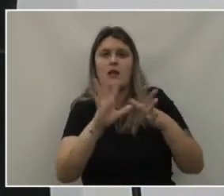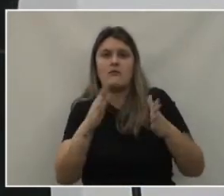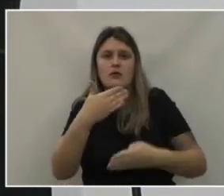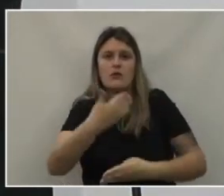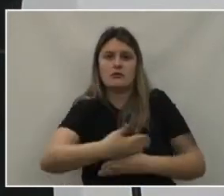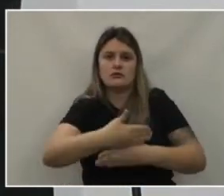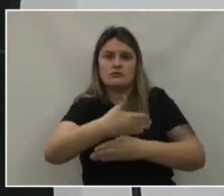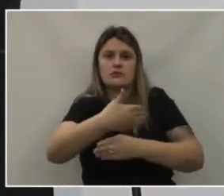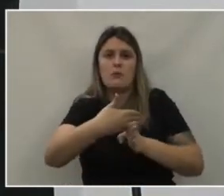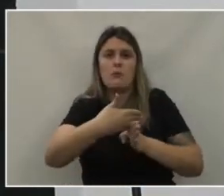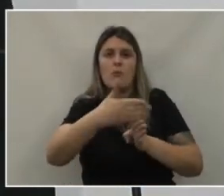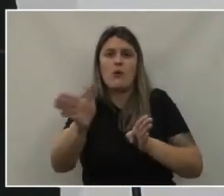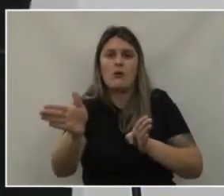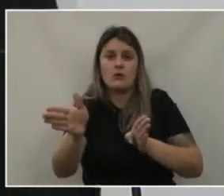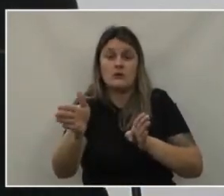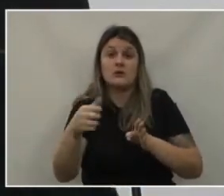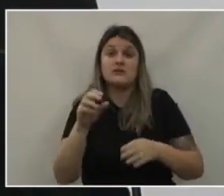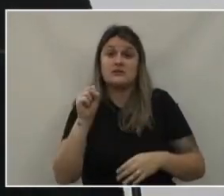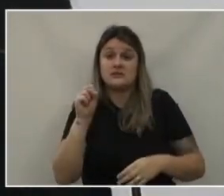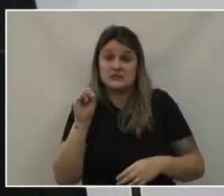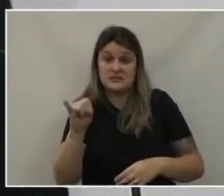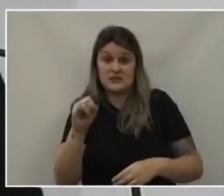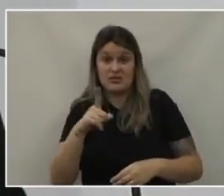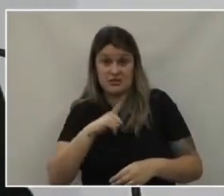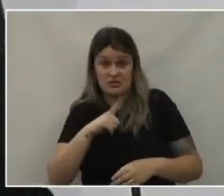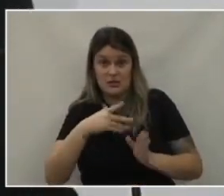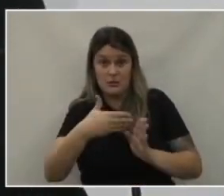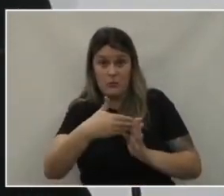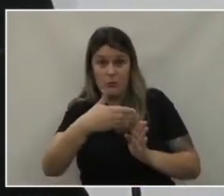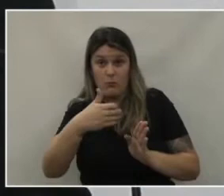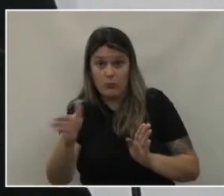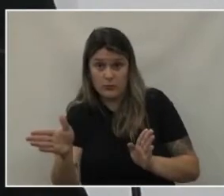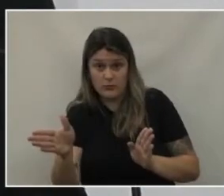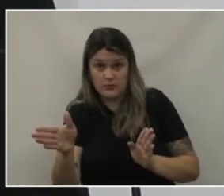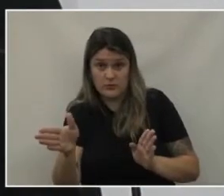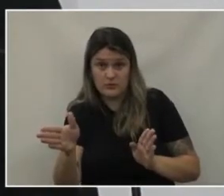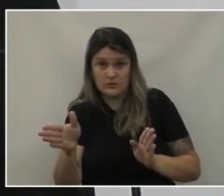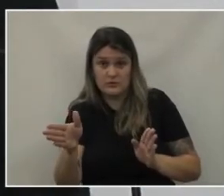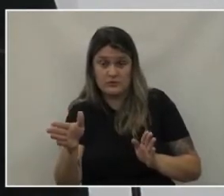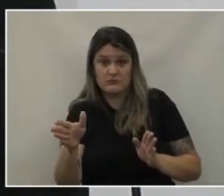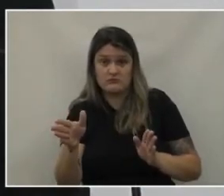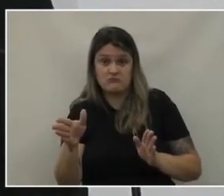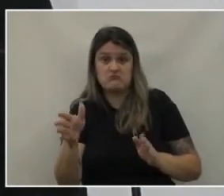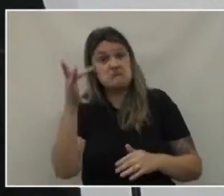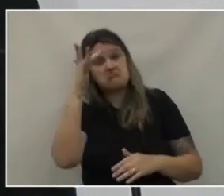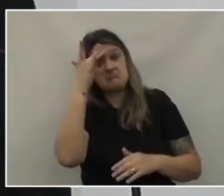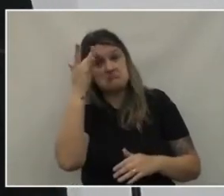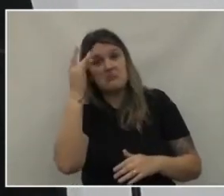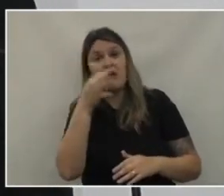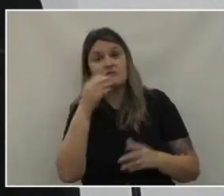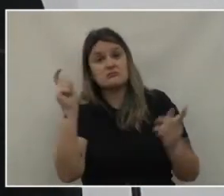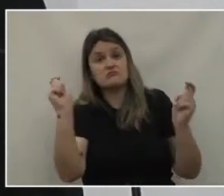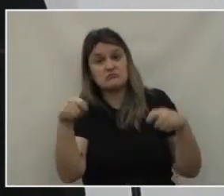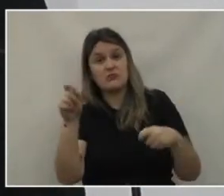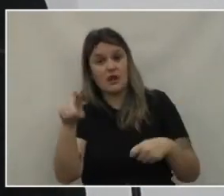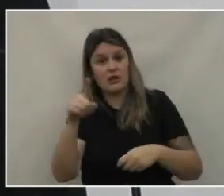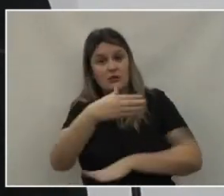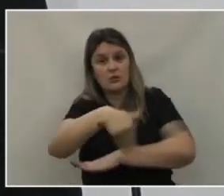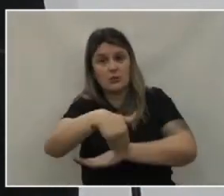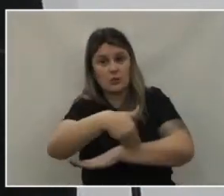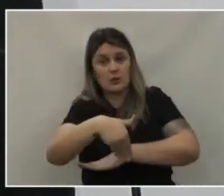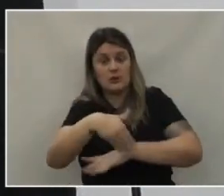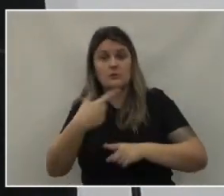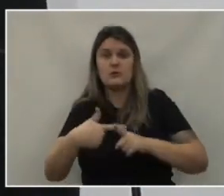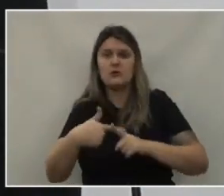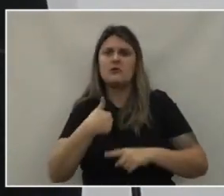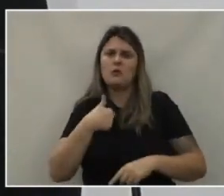ali? E se ali tem um portão, isso fez com que as pessoas achassem que ali já era uma rua. Tanto